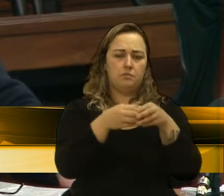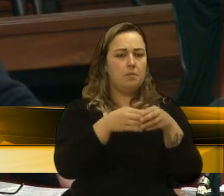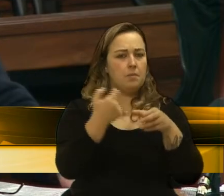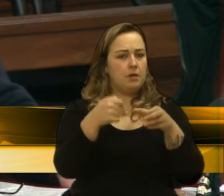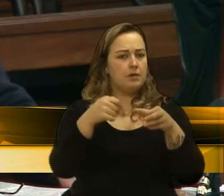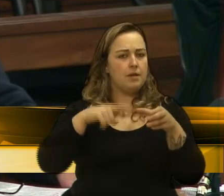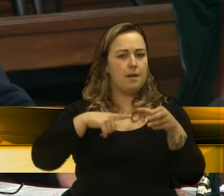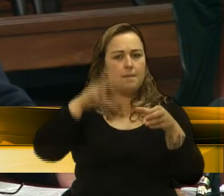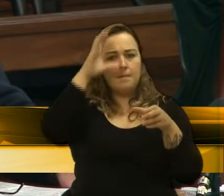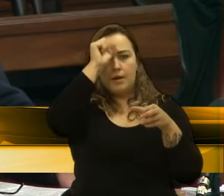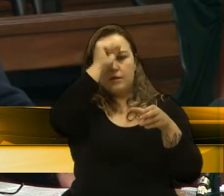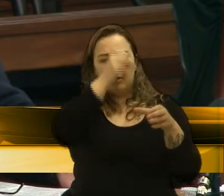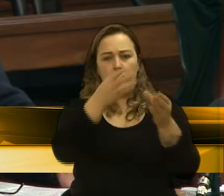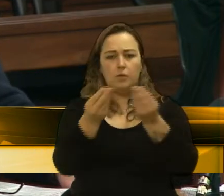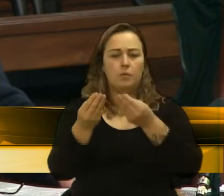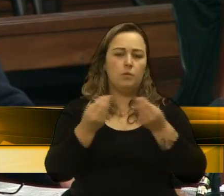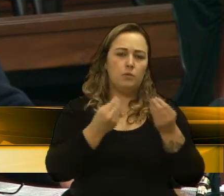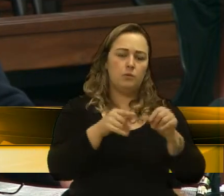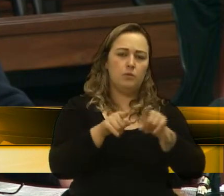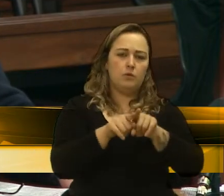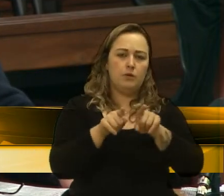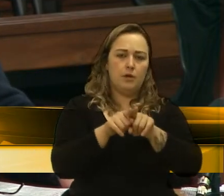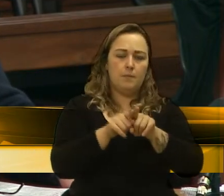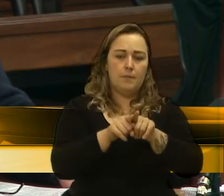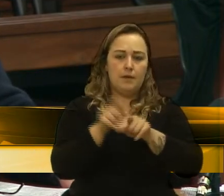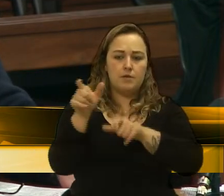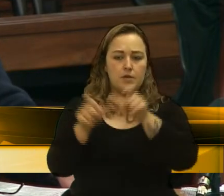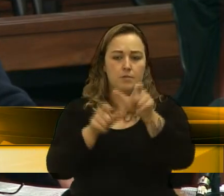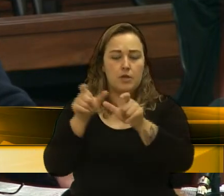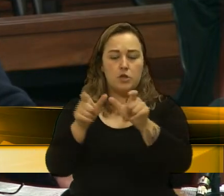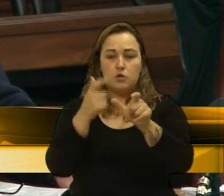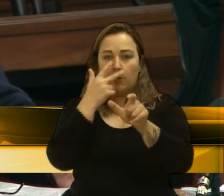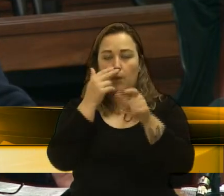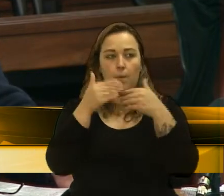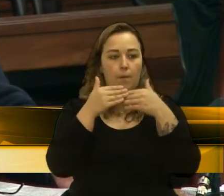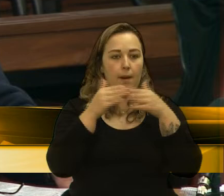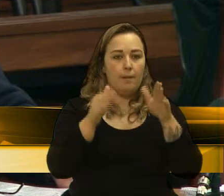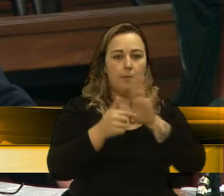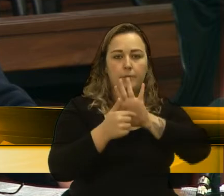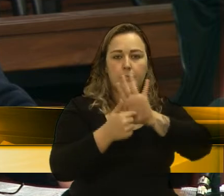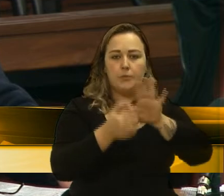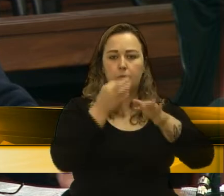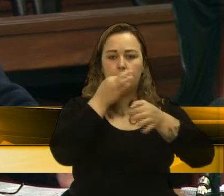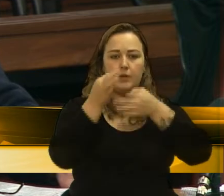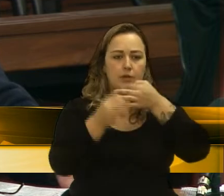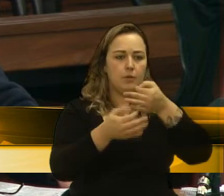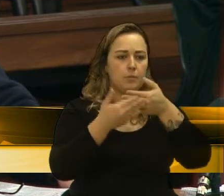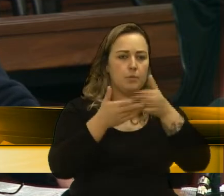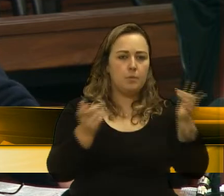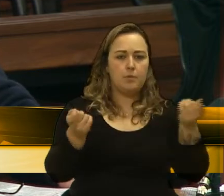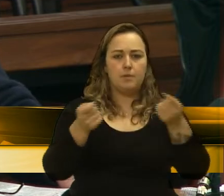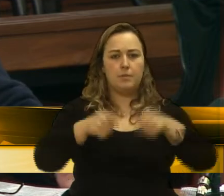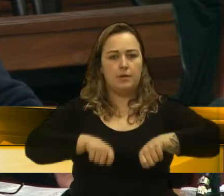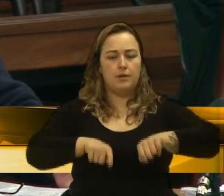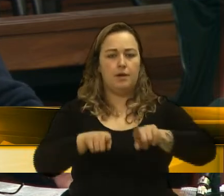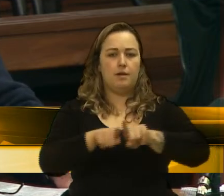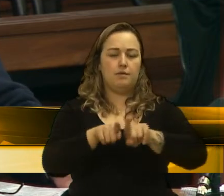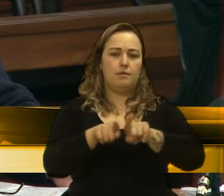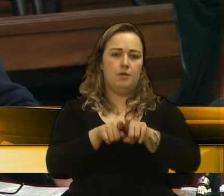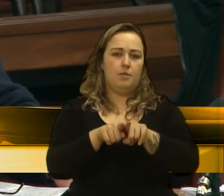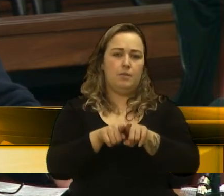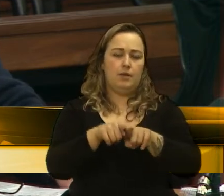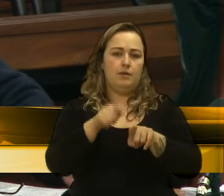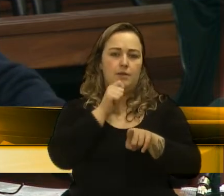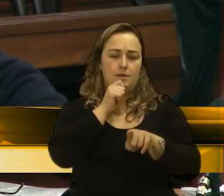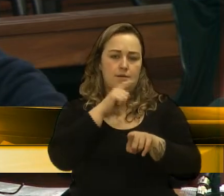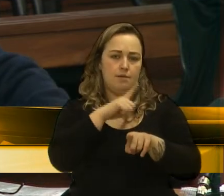aprender muito com esses exemplos, né? Quando as pessoas se abrem, né? Se abrem para as possibilidades que existem. Ontem